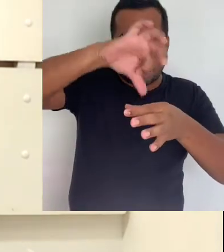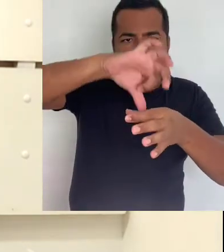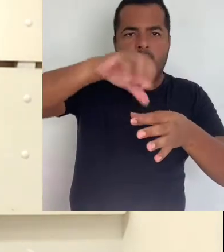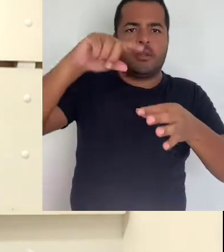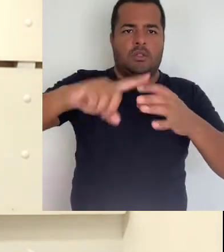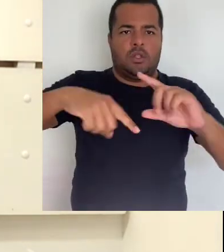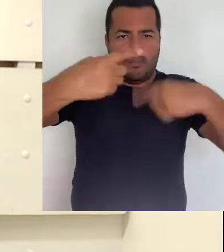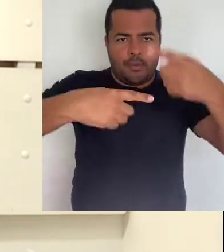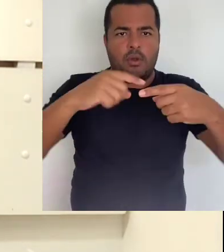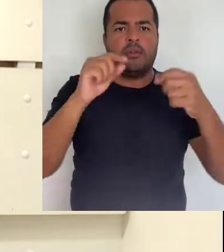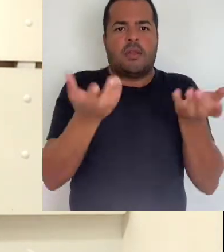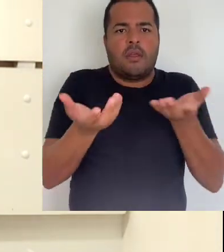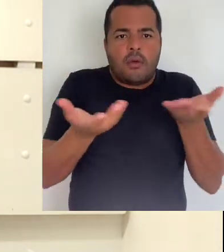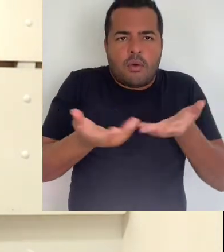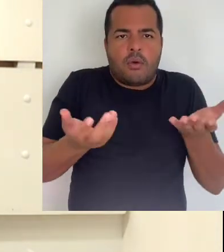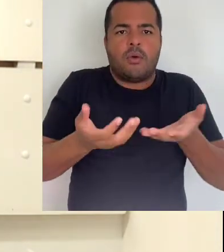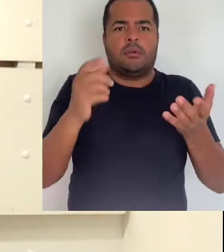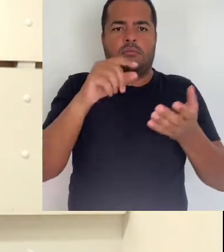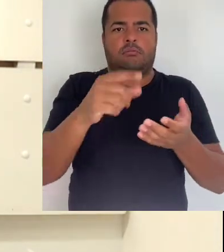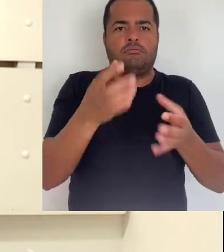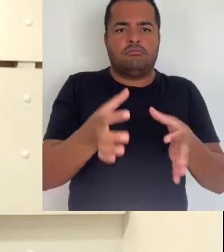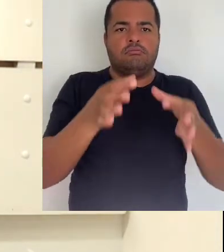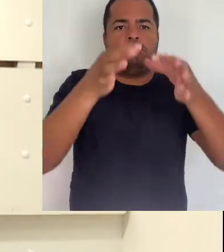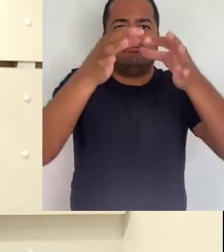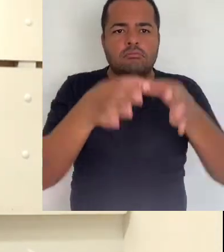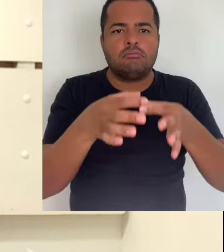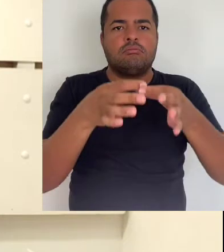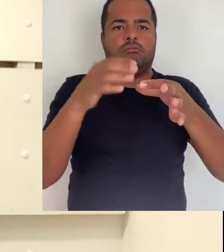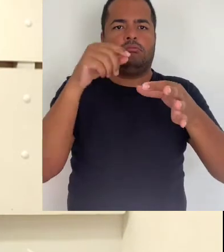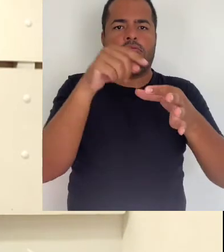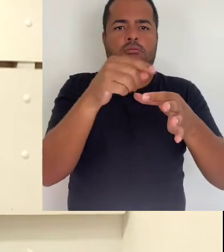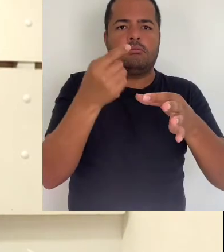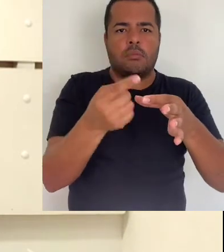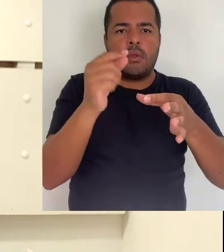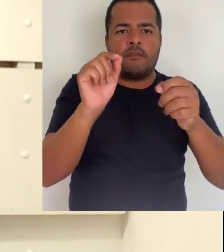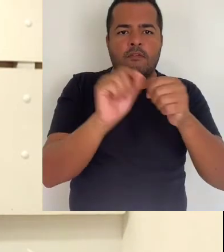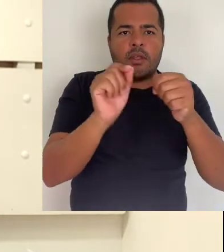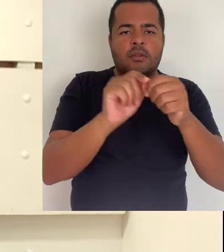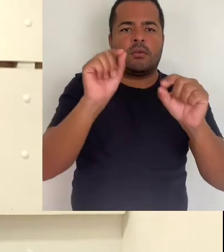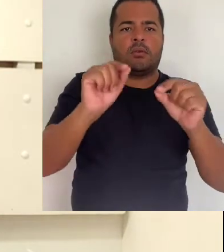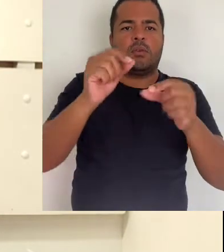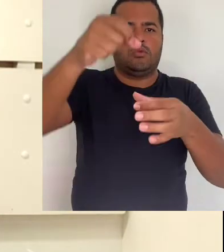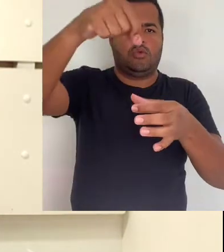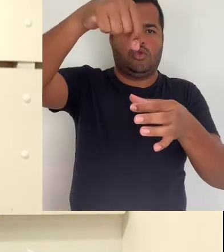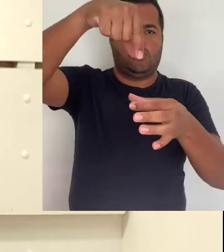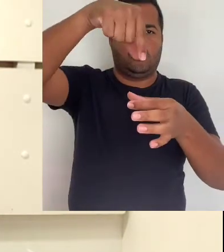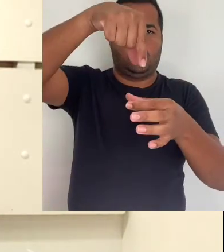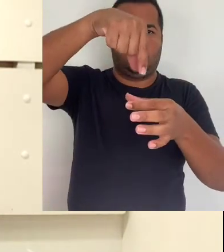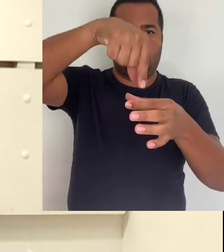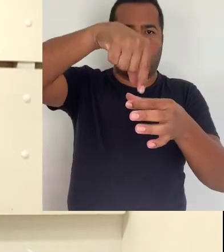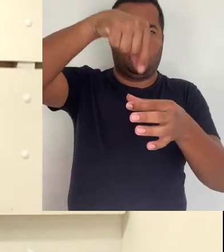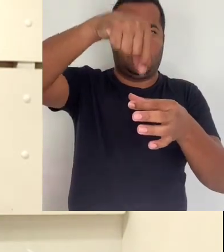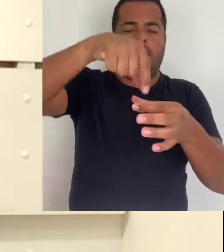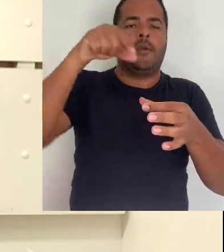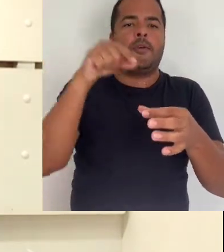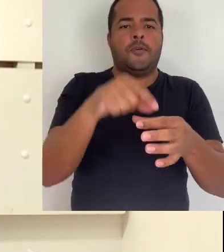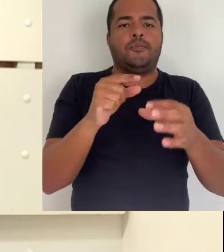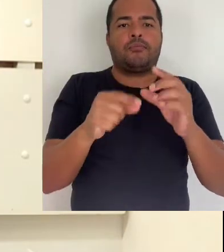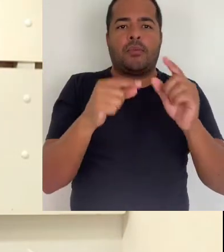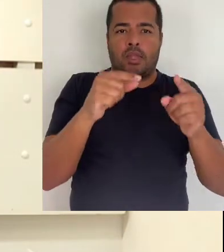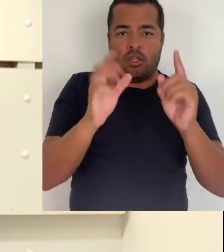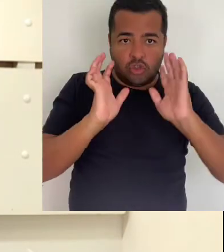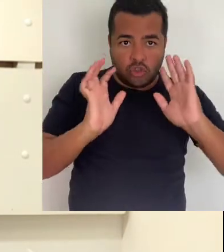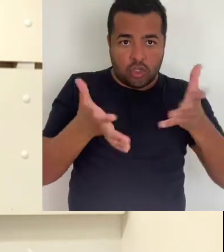material, você agora vai pegar esse balão e vai colocar aqui justamente para poder fazer